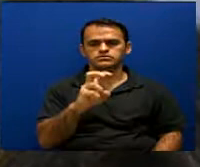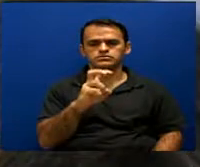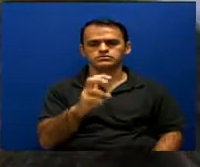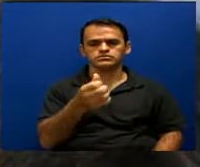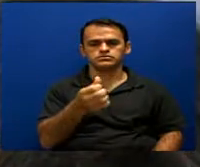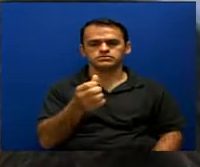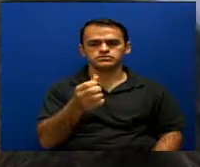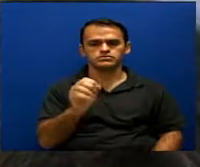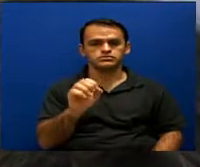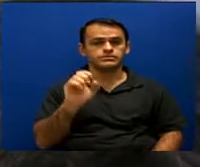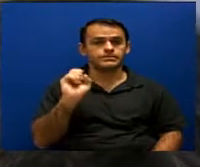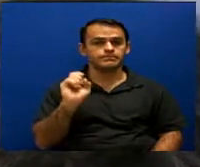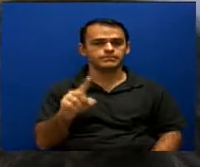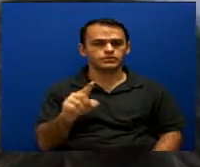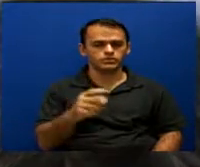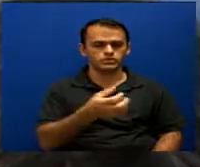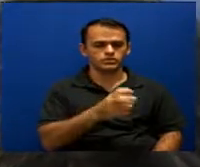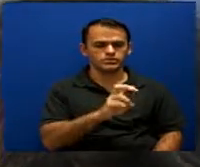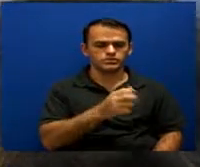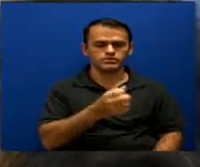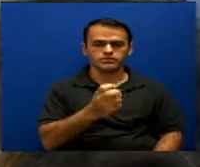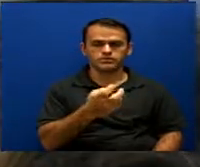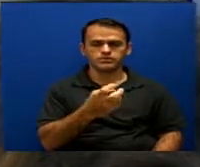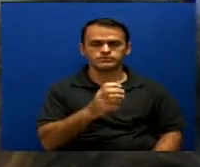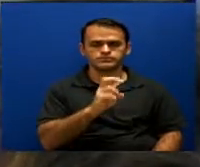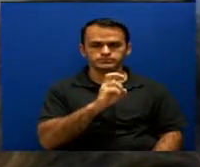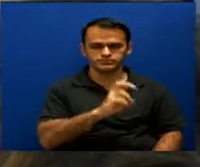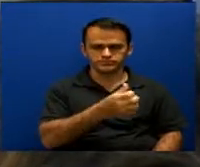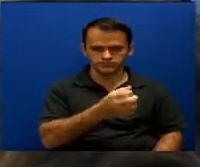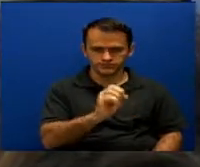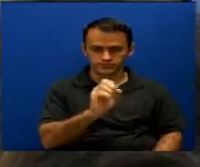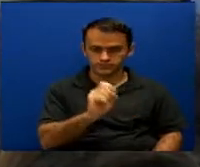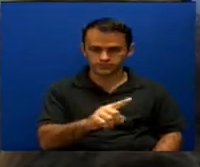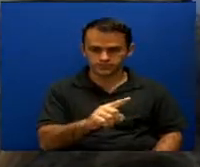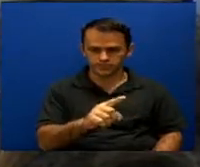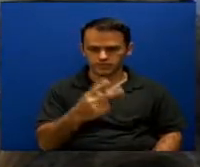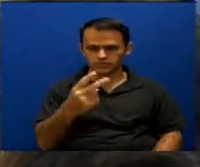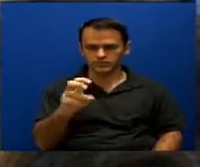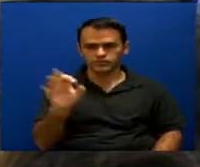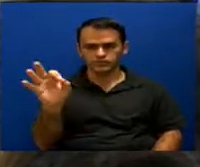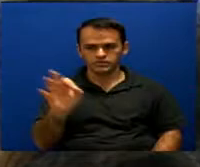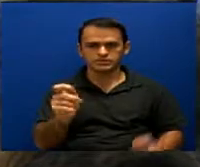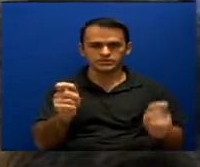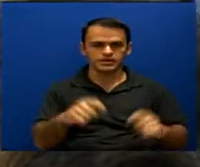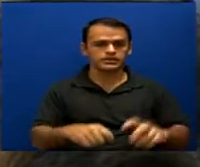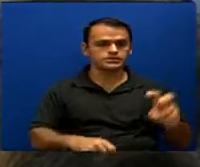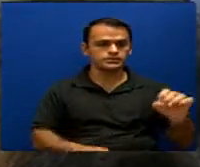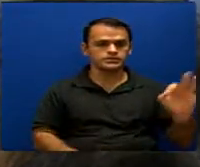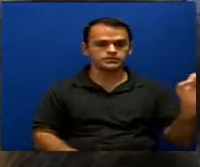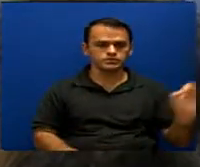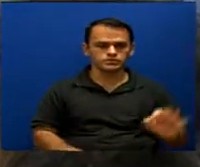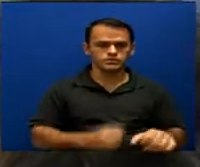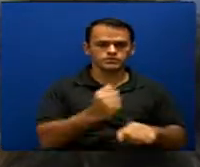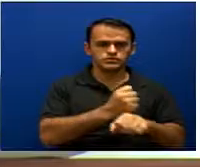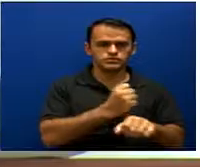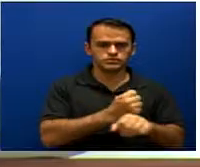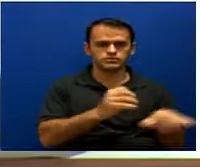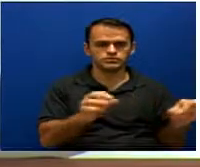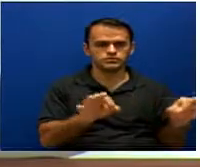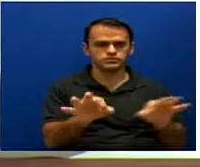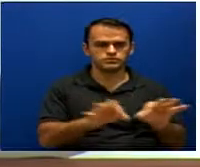mil? 560 mil ia fazer 25%? A gente vai conseguir fazer 50% com 560 mil. O mesmo que valor. Que